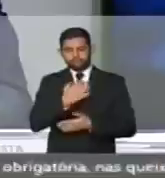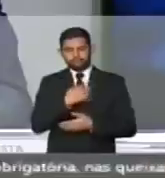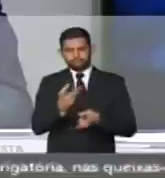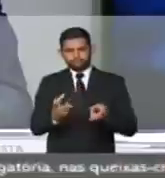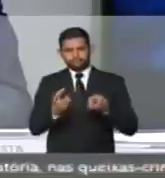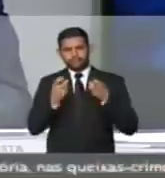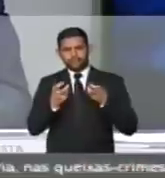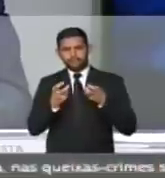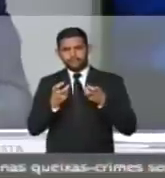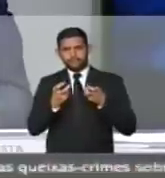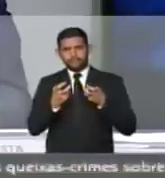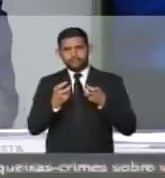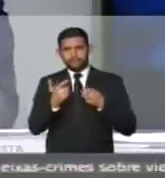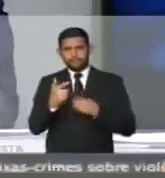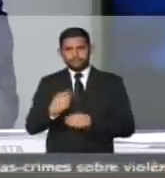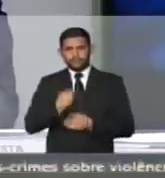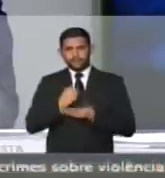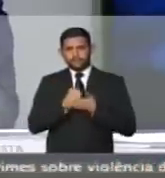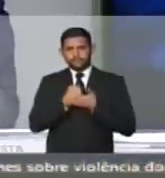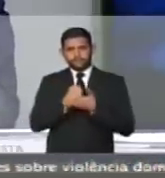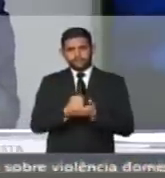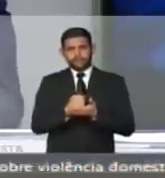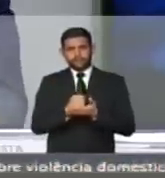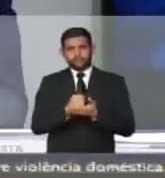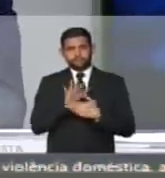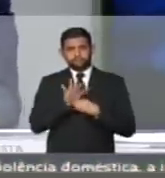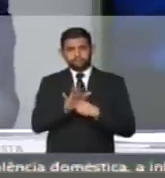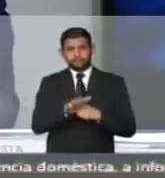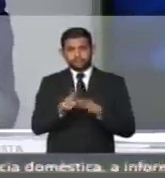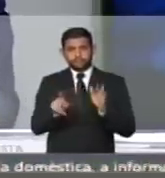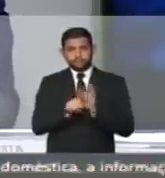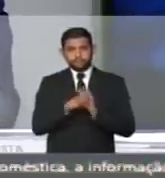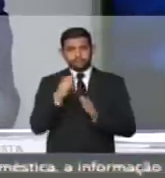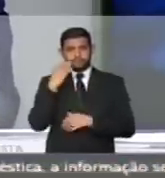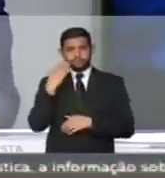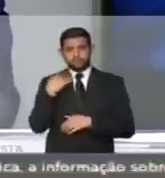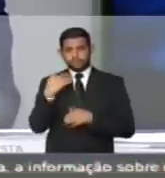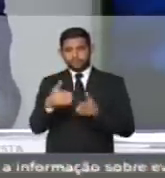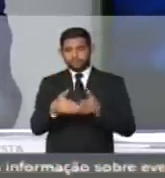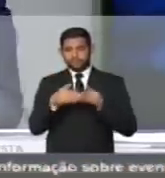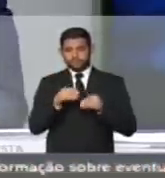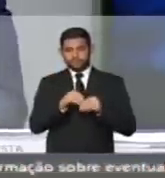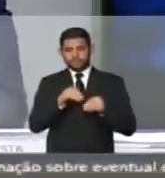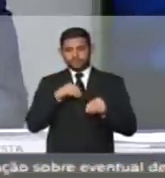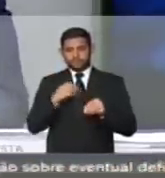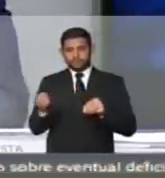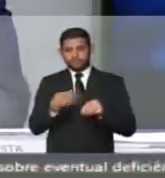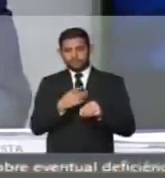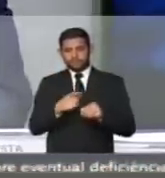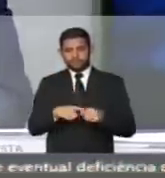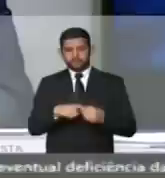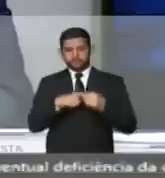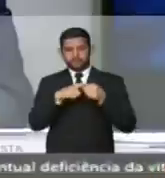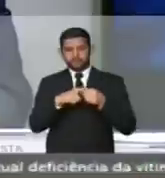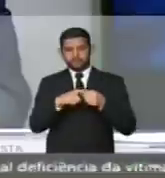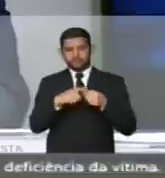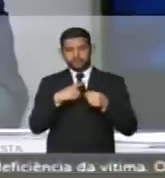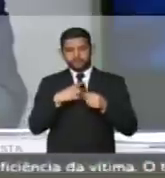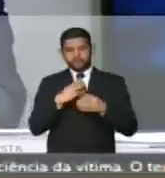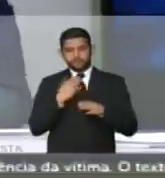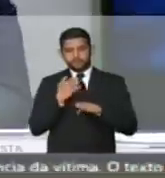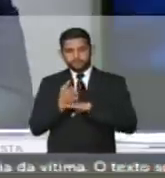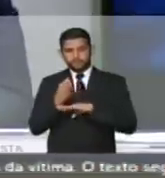percebi que, olha, não vou ter ajuda, os próprios bancos estão pedindo para chamar novos sócios, eu engatei,